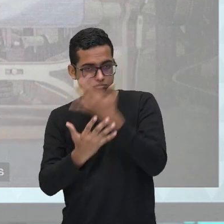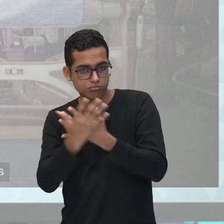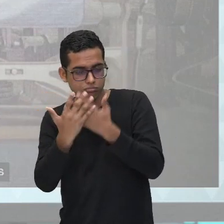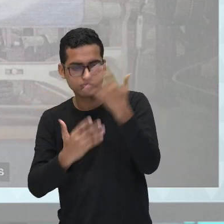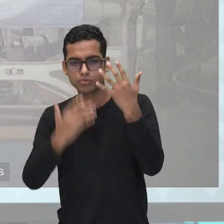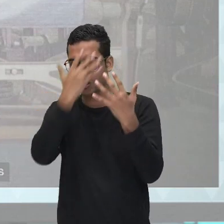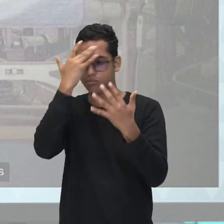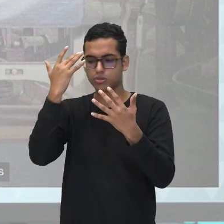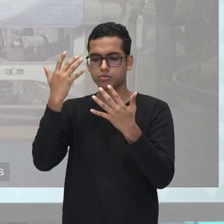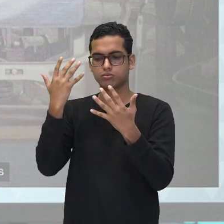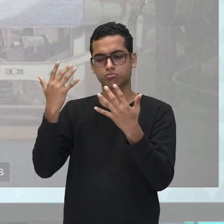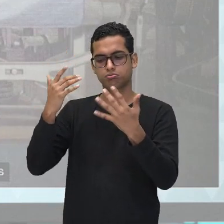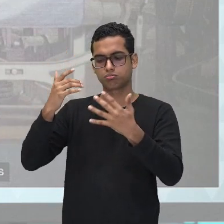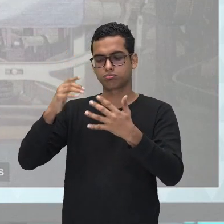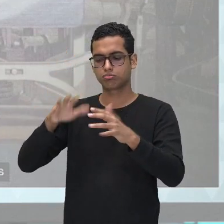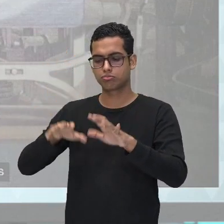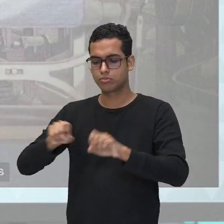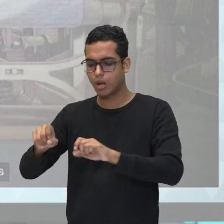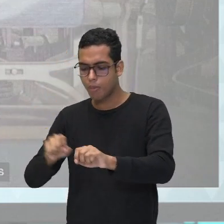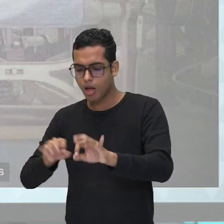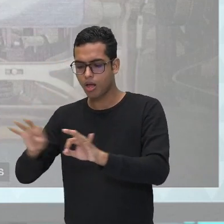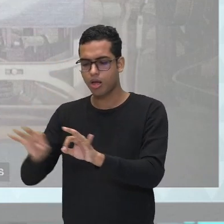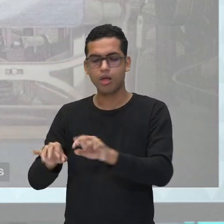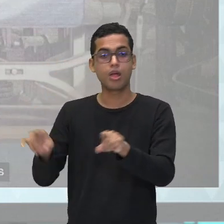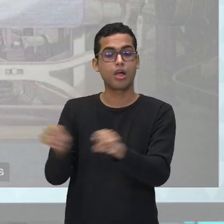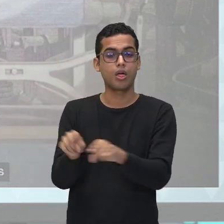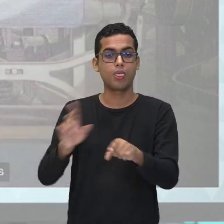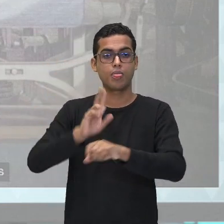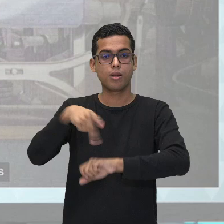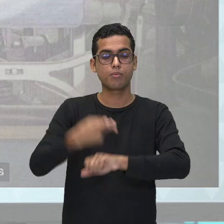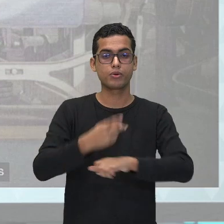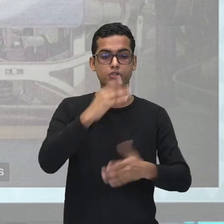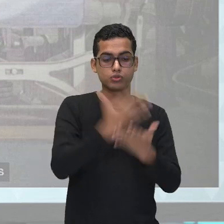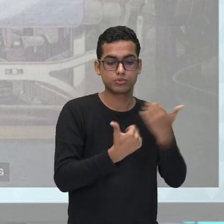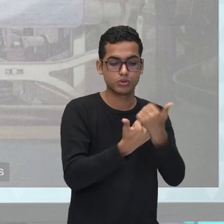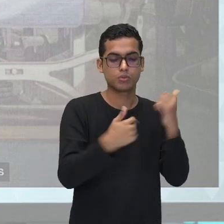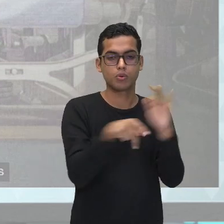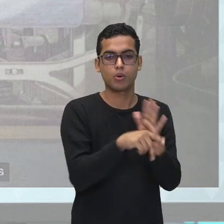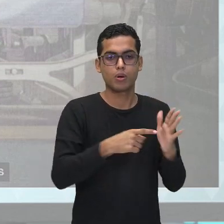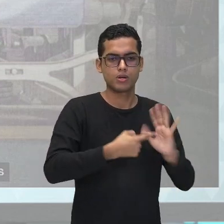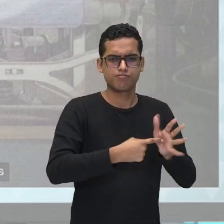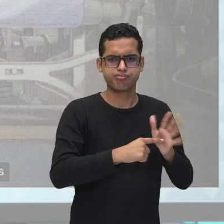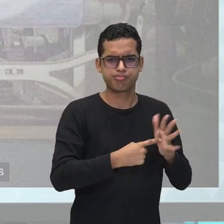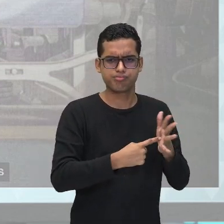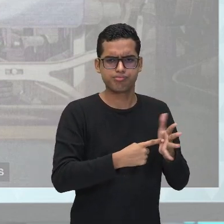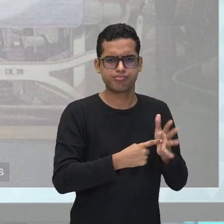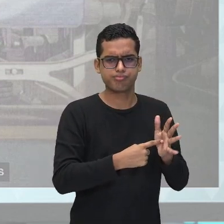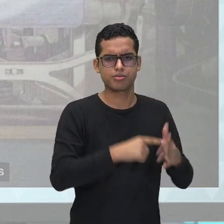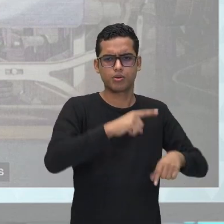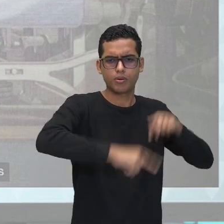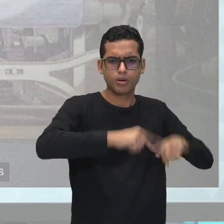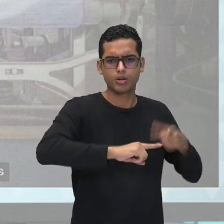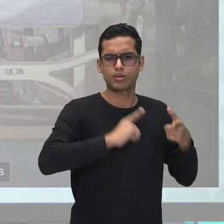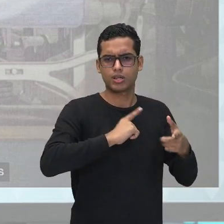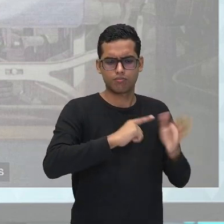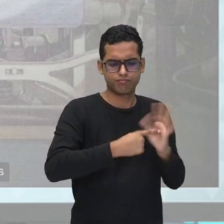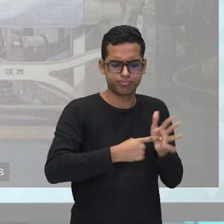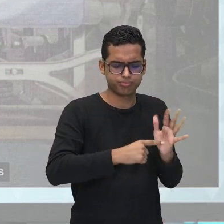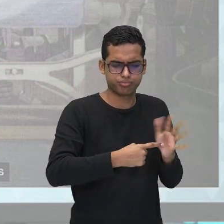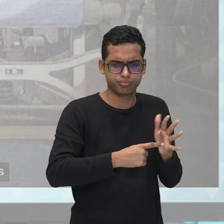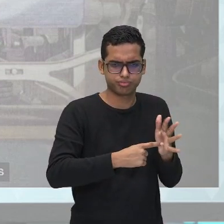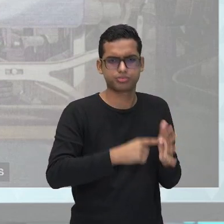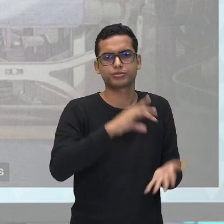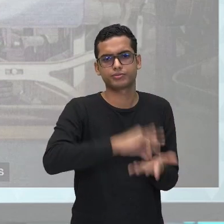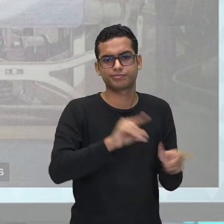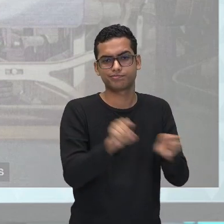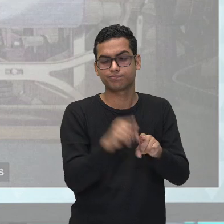homem por máquinas. Então, ali já começou, né, a incrementar essa não necessidade de